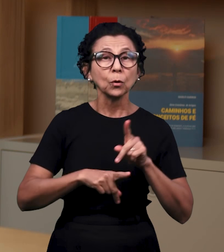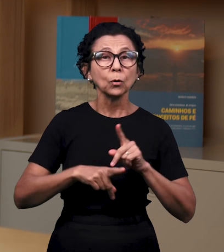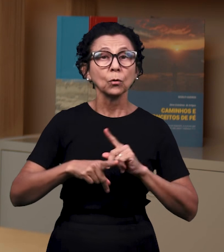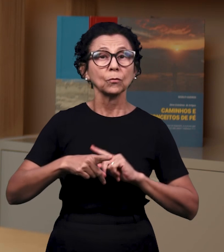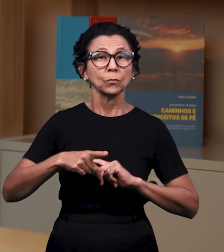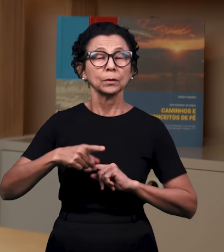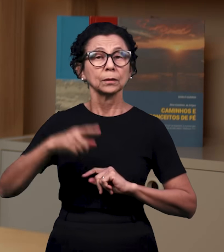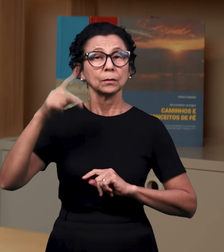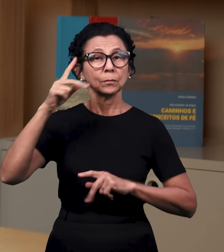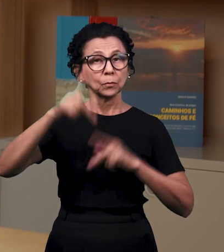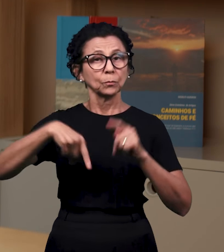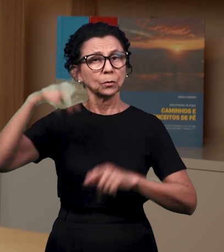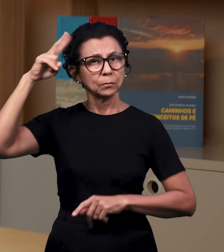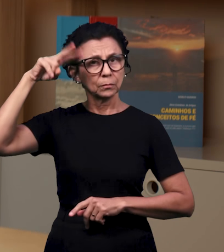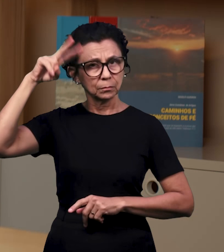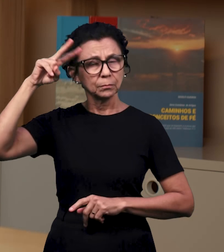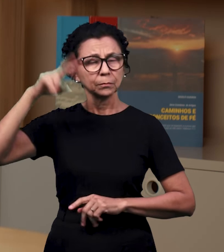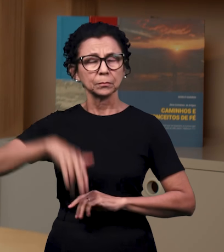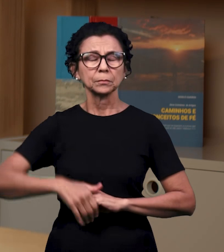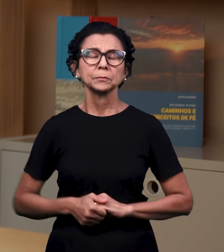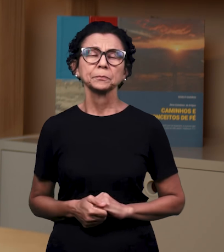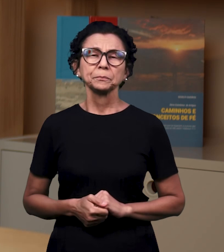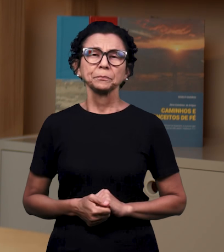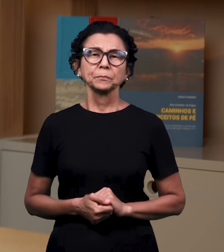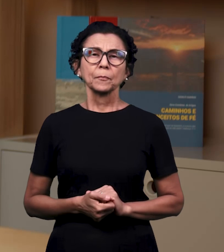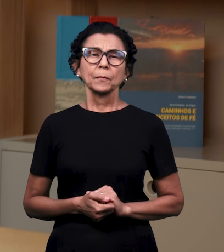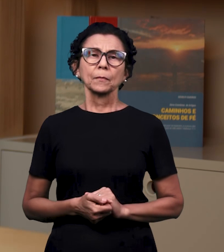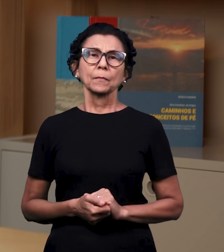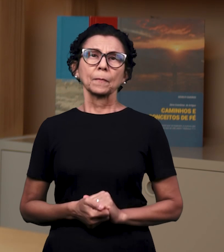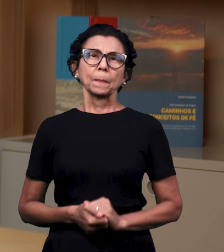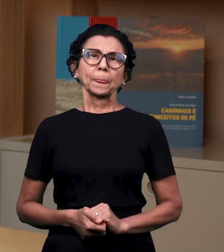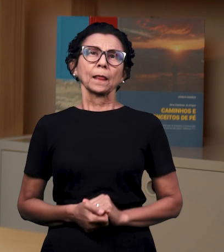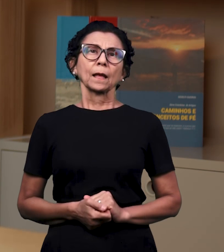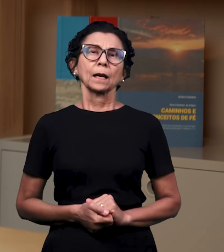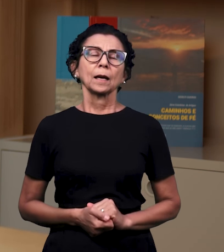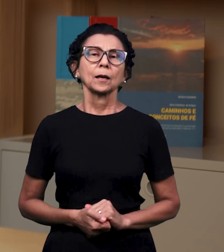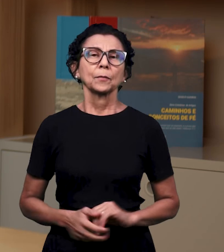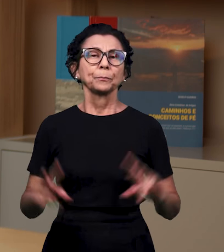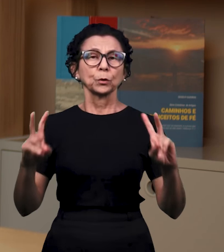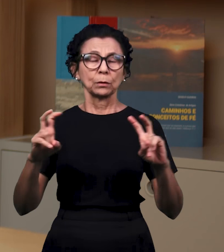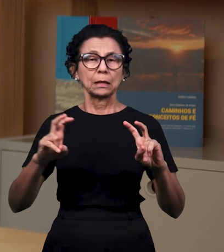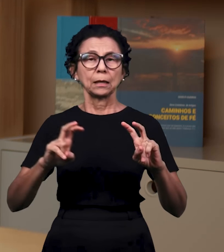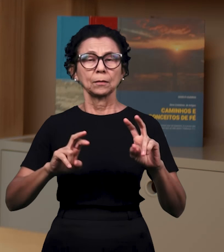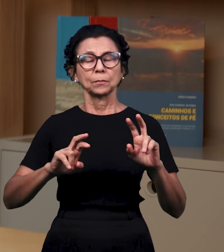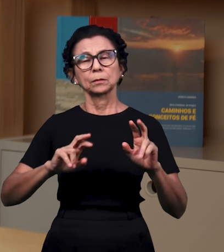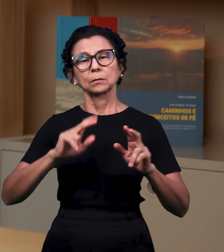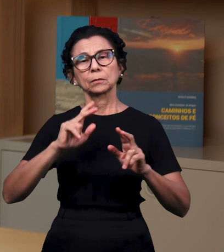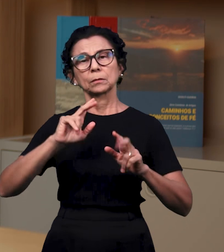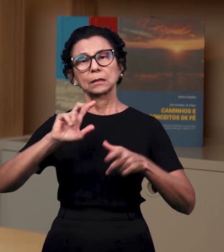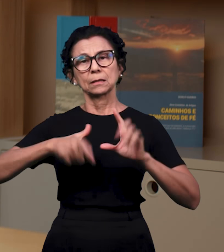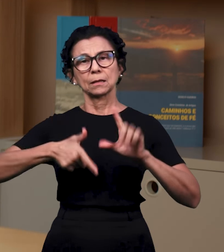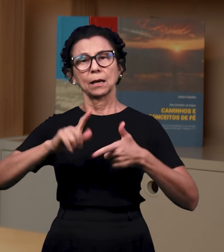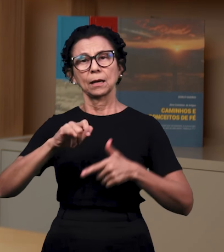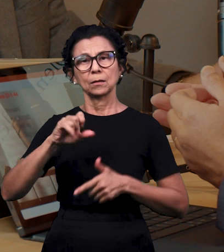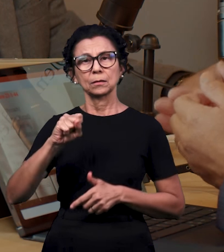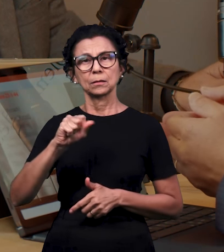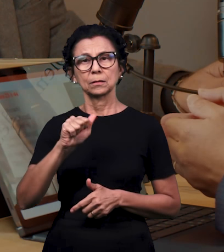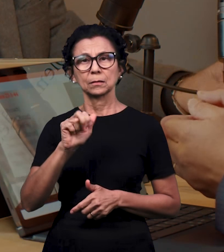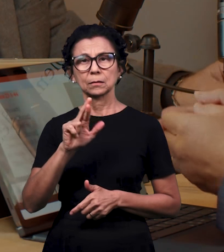para Israel, né? Nós estamos estudando já o tema Israel e o momento em que